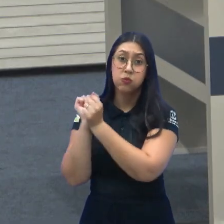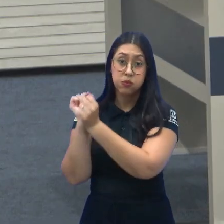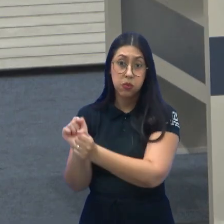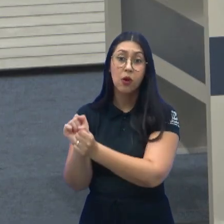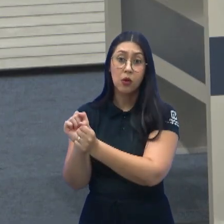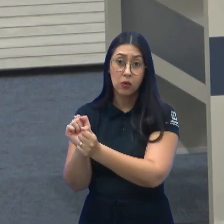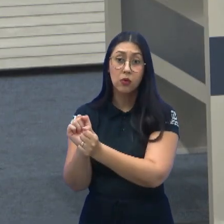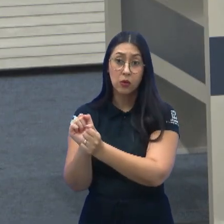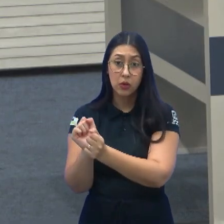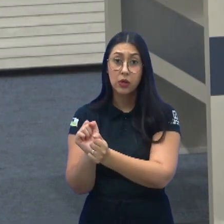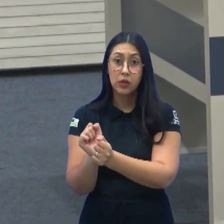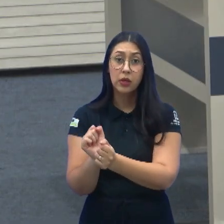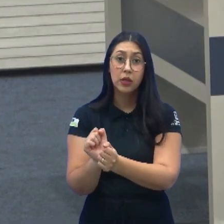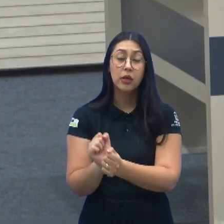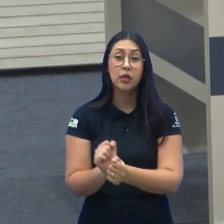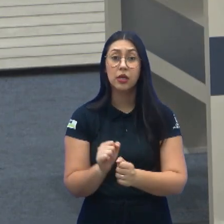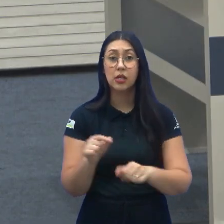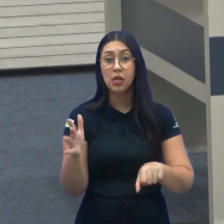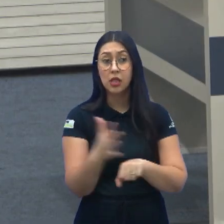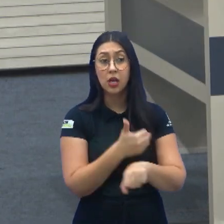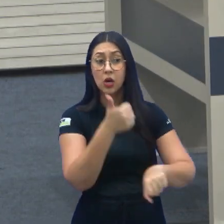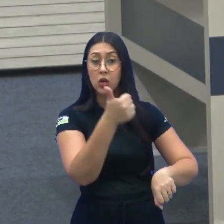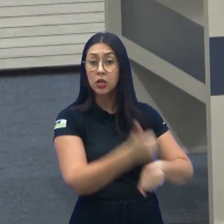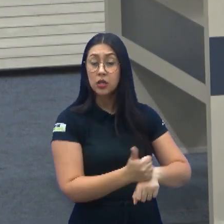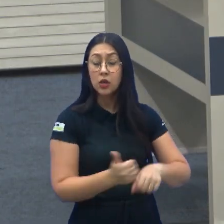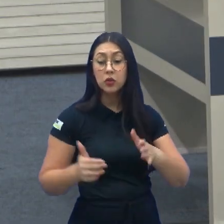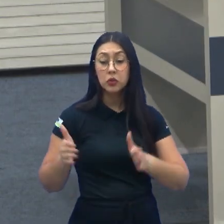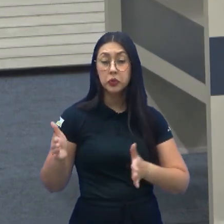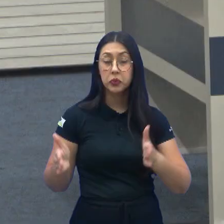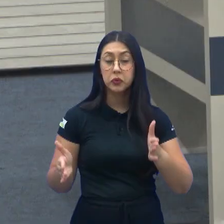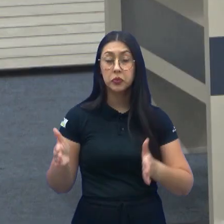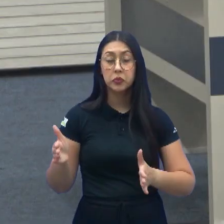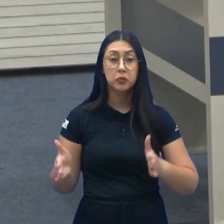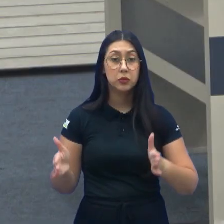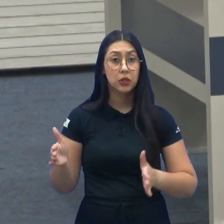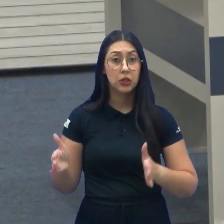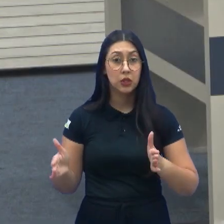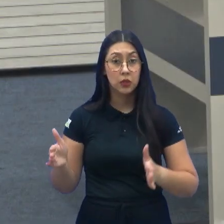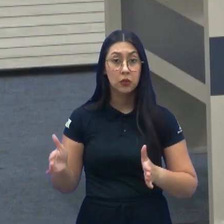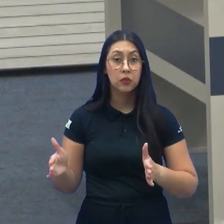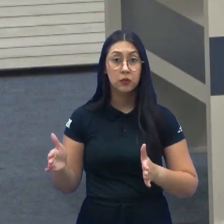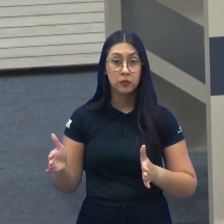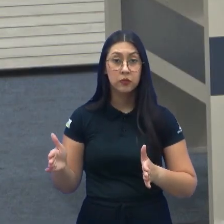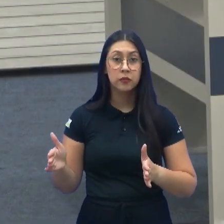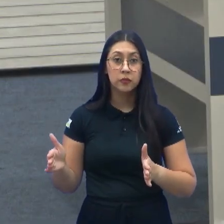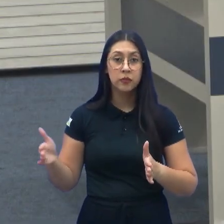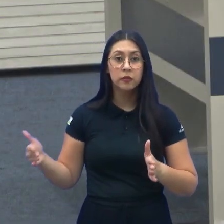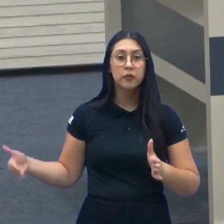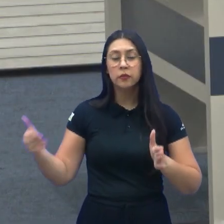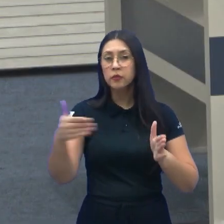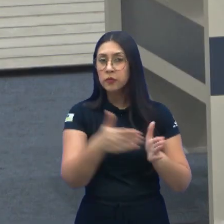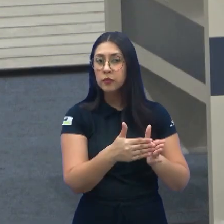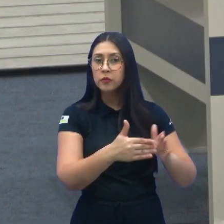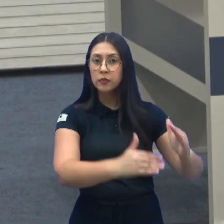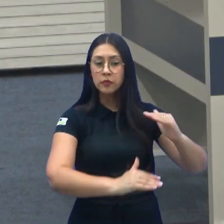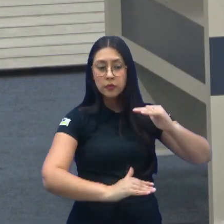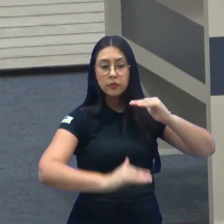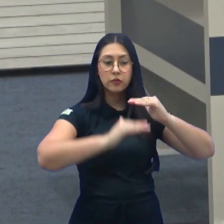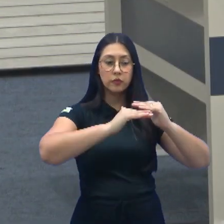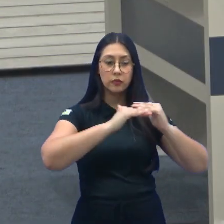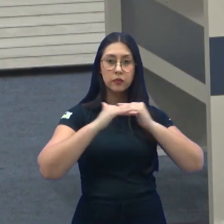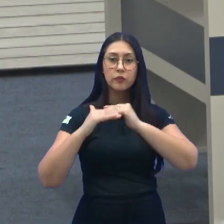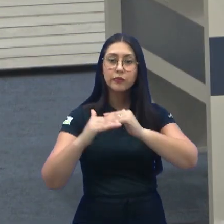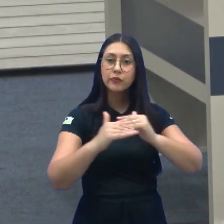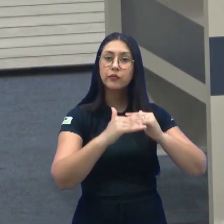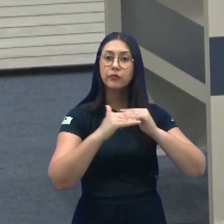escravização e a colonização durante indeterminada até a equiparação das condições